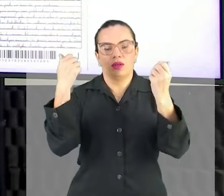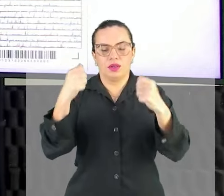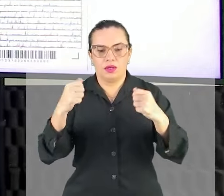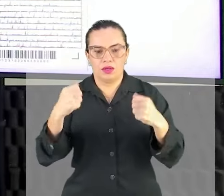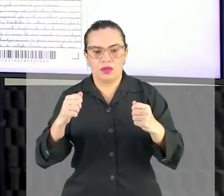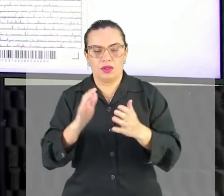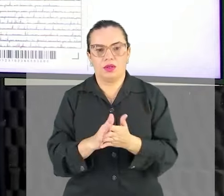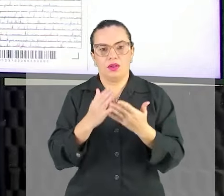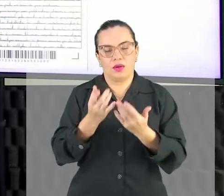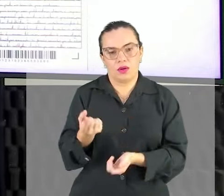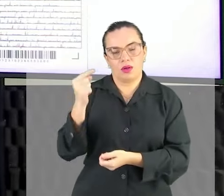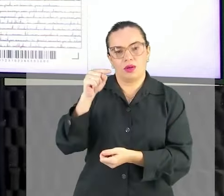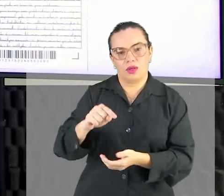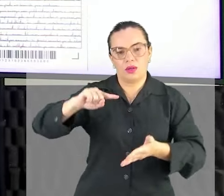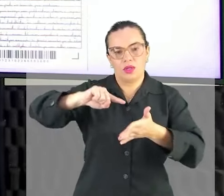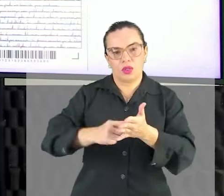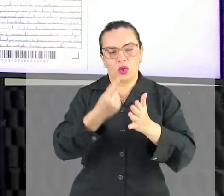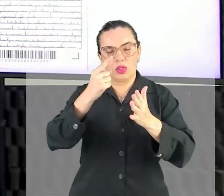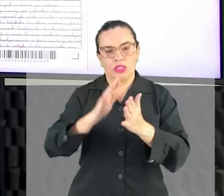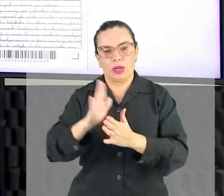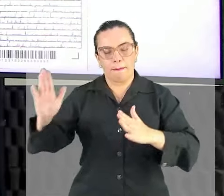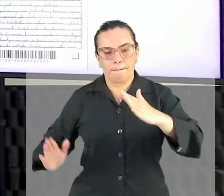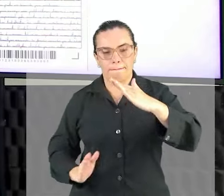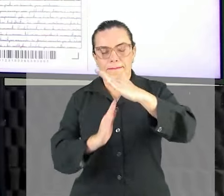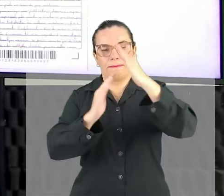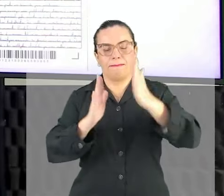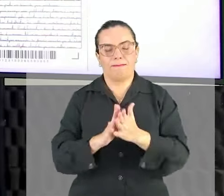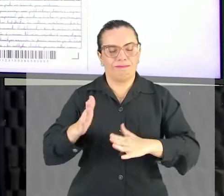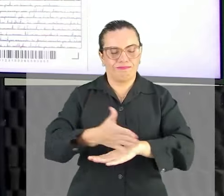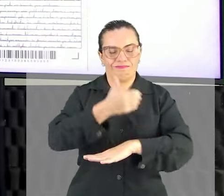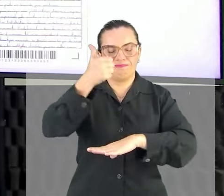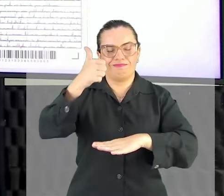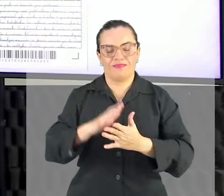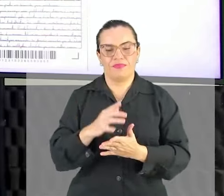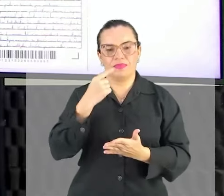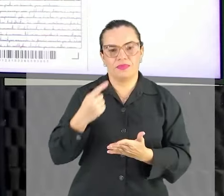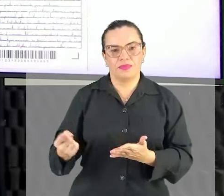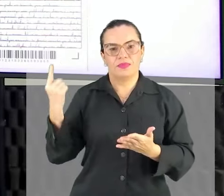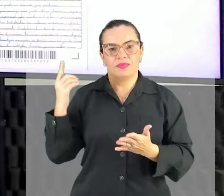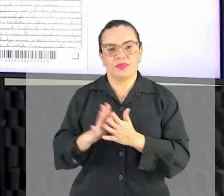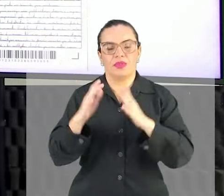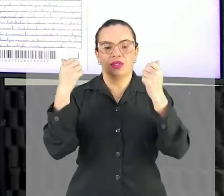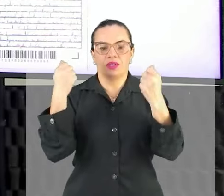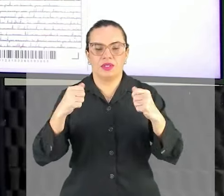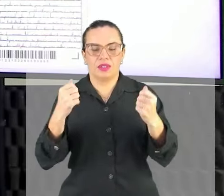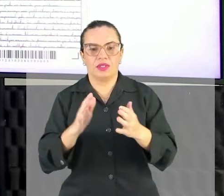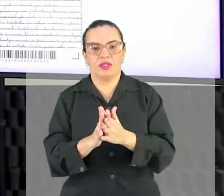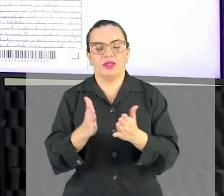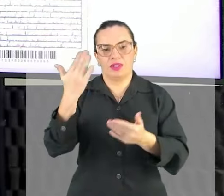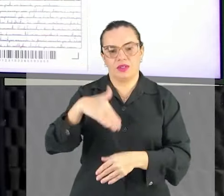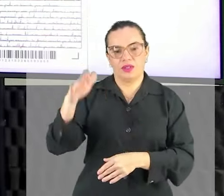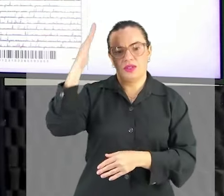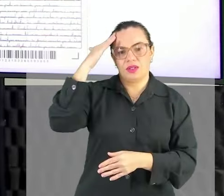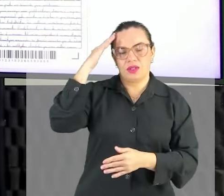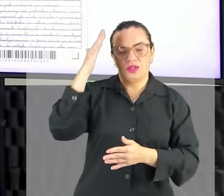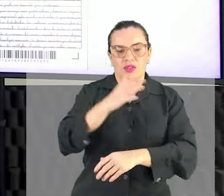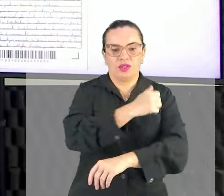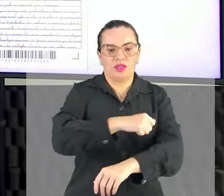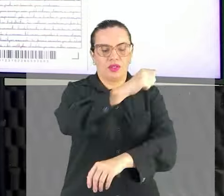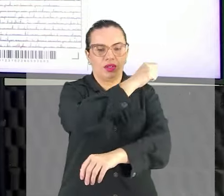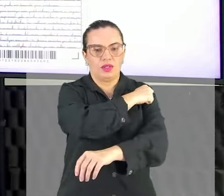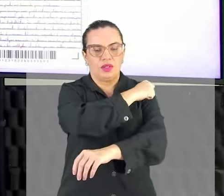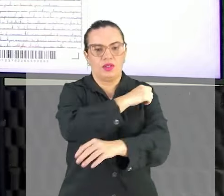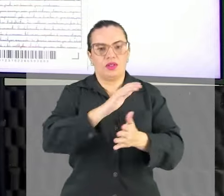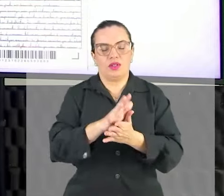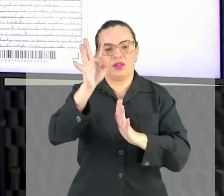para levar você à nota máxima. A primeira coisa que nós precisamos entender é que o aluno produziu um